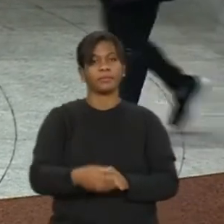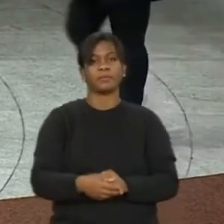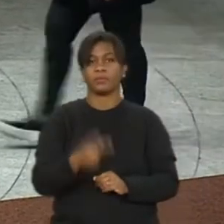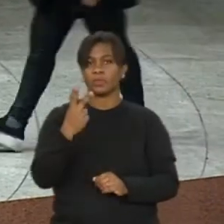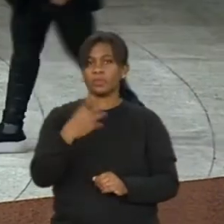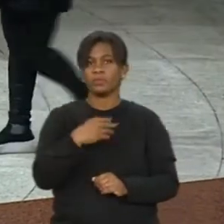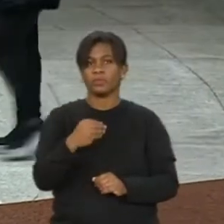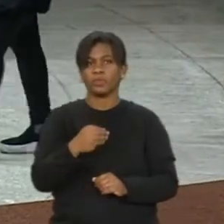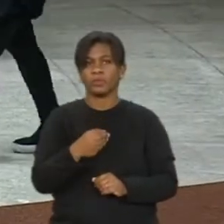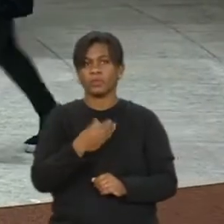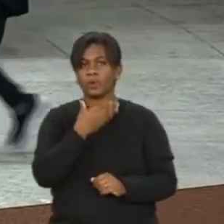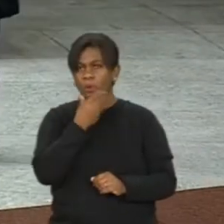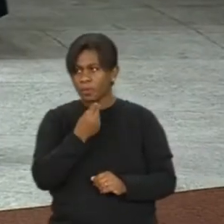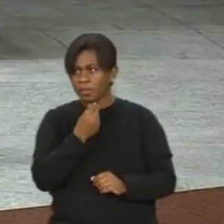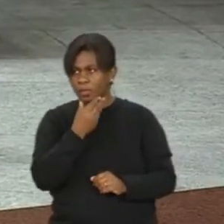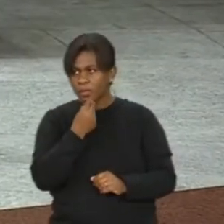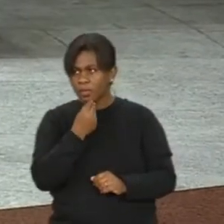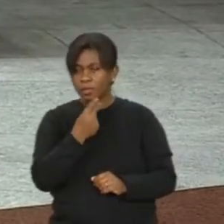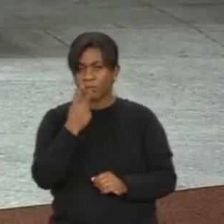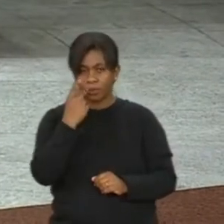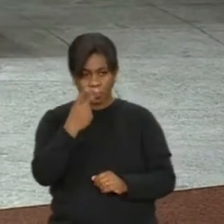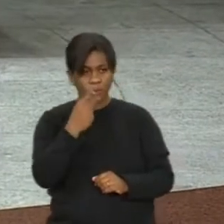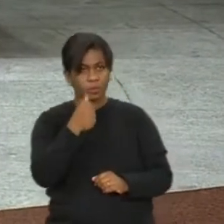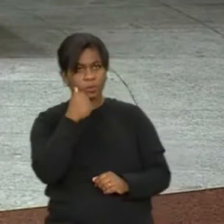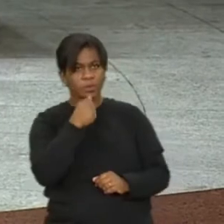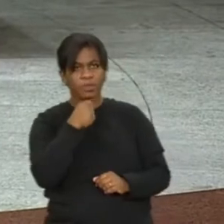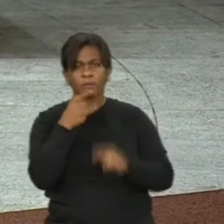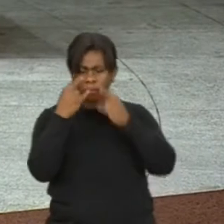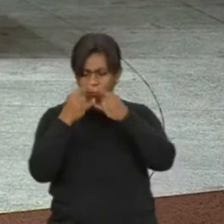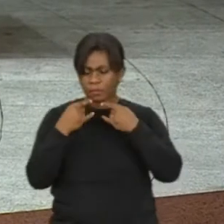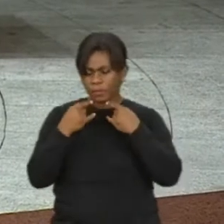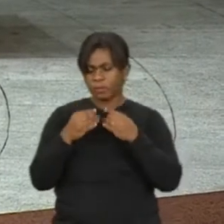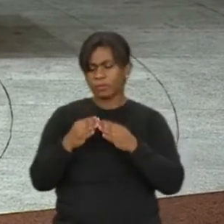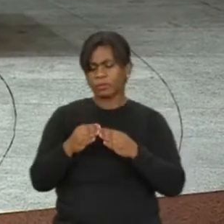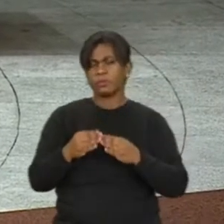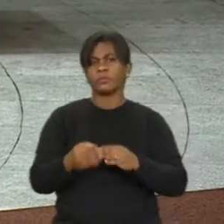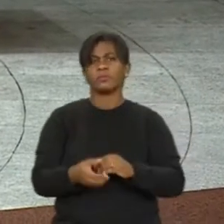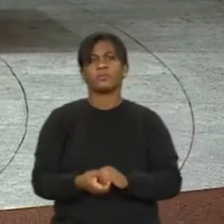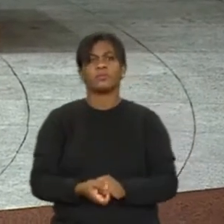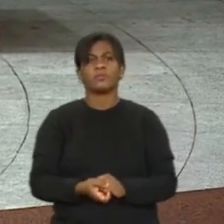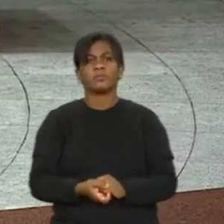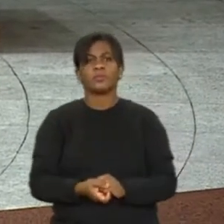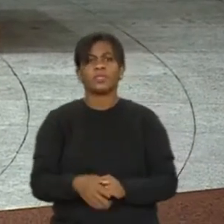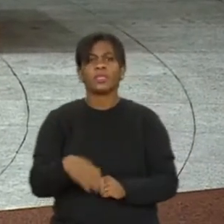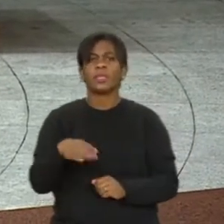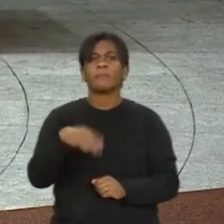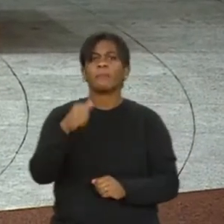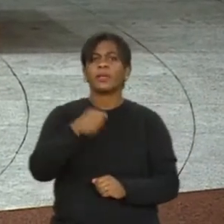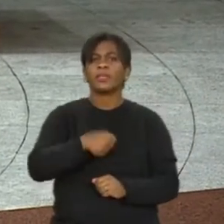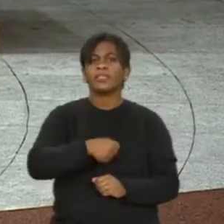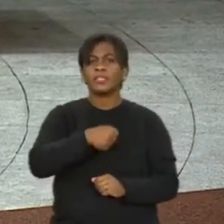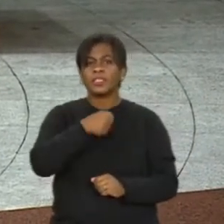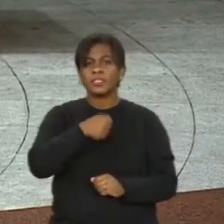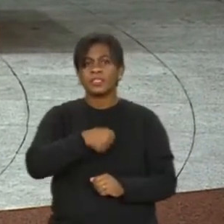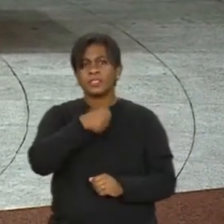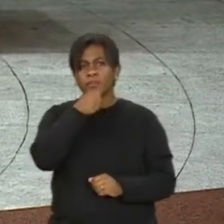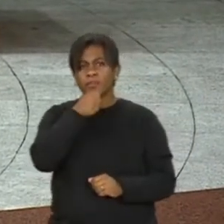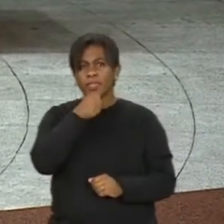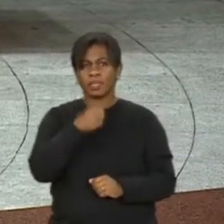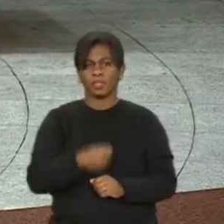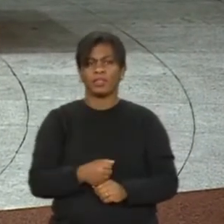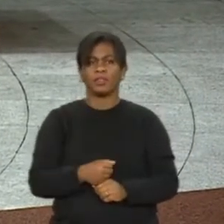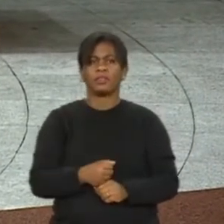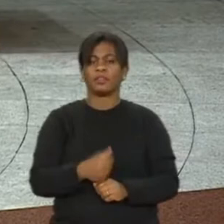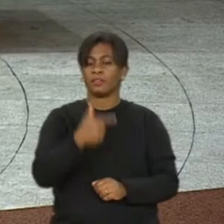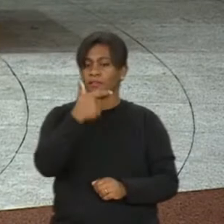filhos. Homens? Duas meninas. Tira a máscara um pouquinho. Qual é a mais velha? 27, Cíntia.